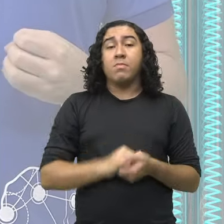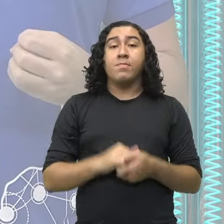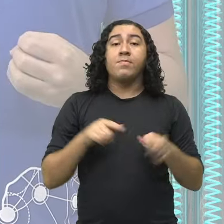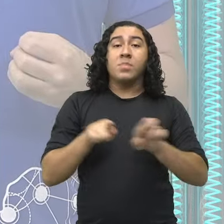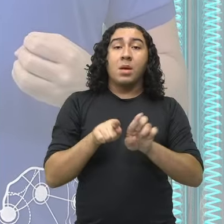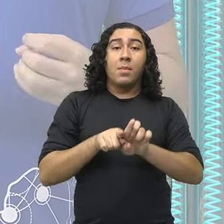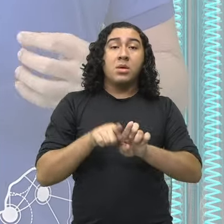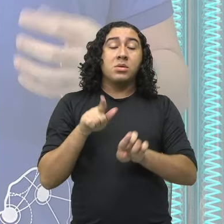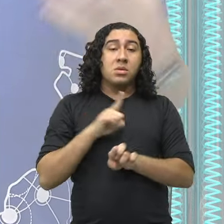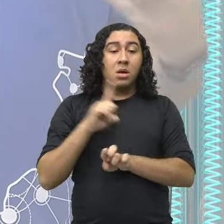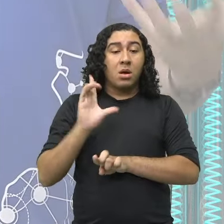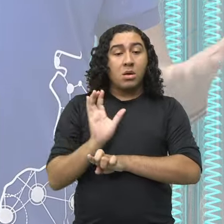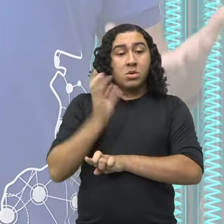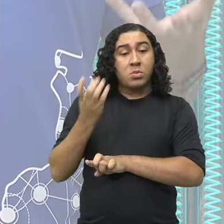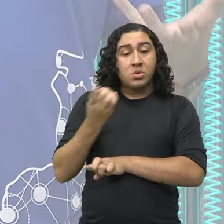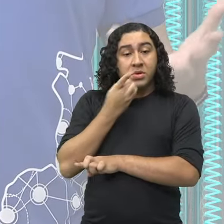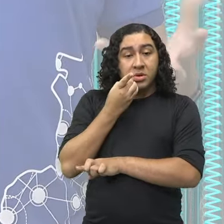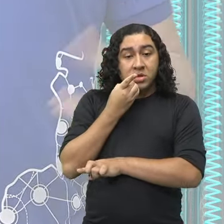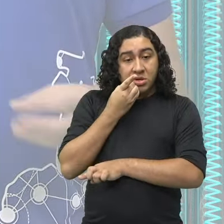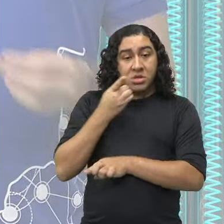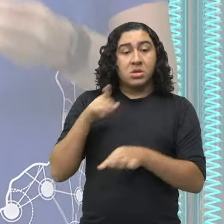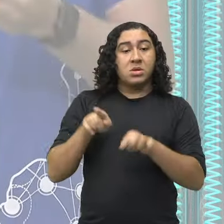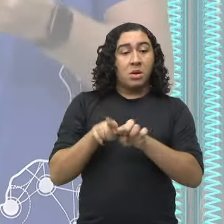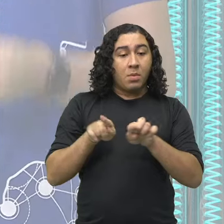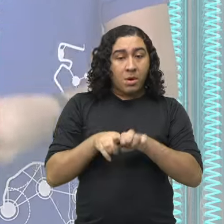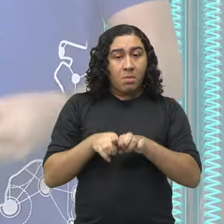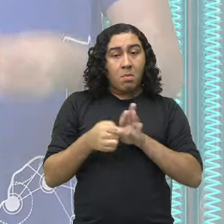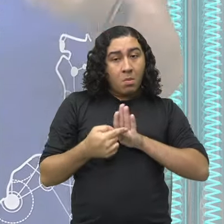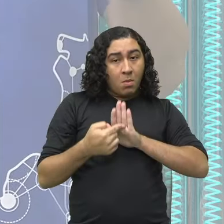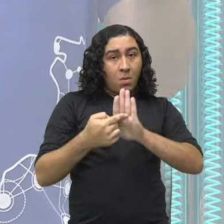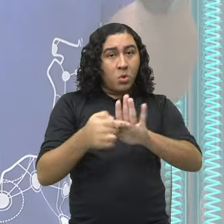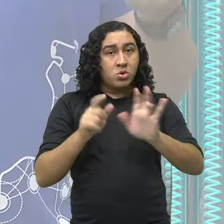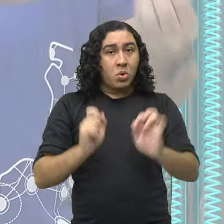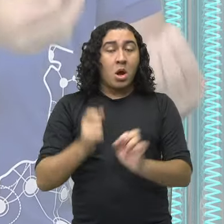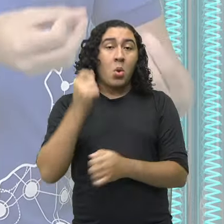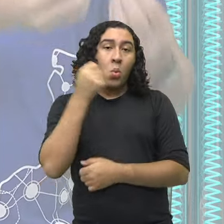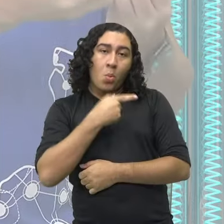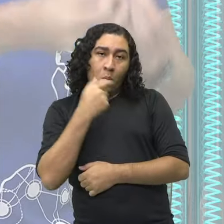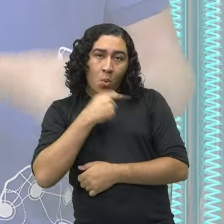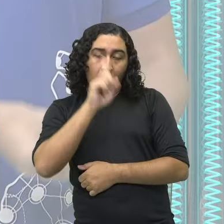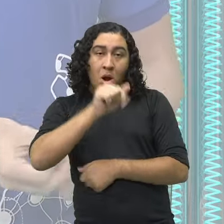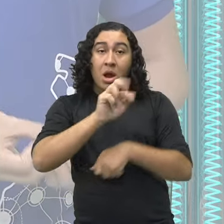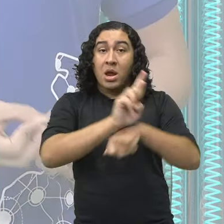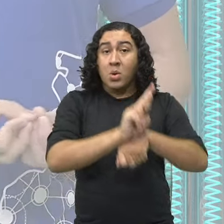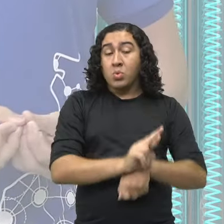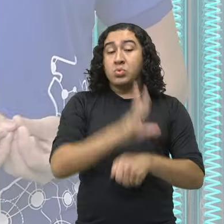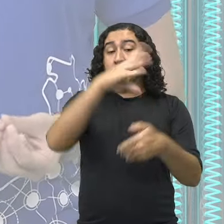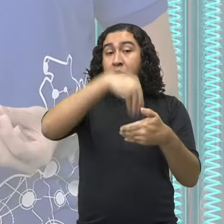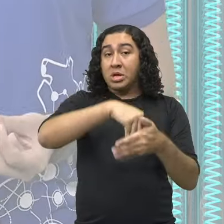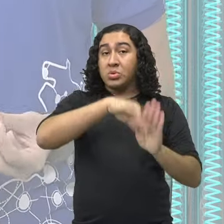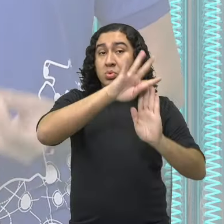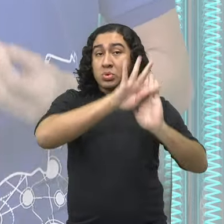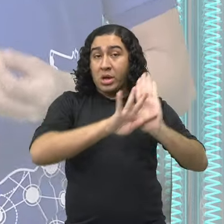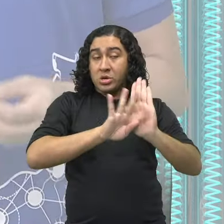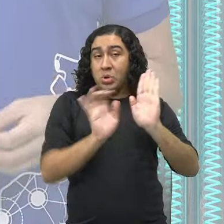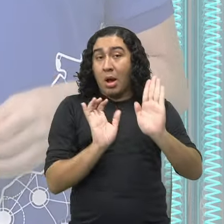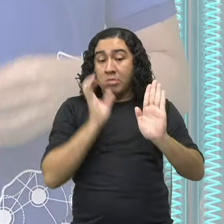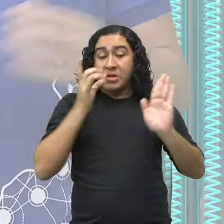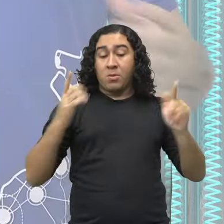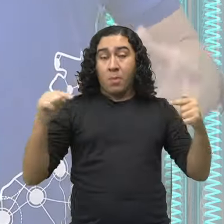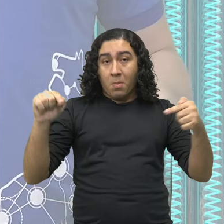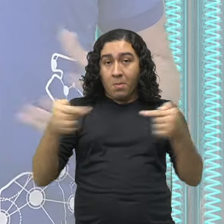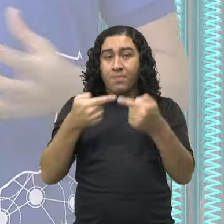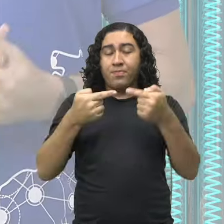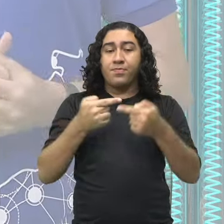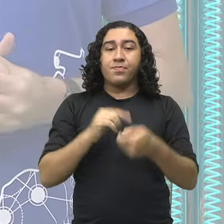cotidianos, né, acontecimentos de relevância mundial, trazendo o humor como recurso para dentro desses acontecimentos, né? Eu